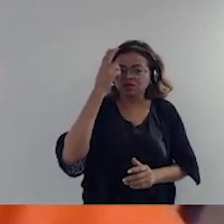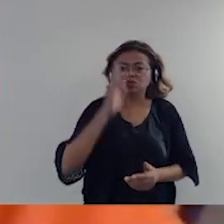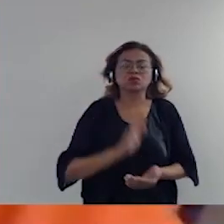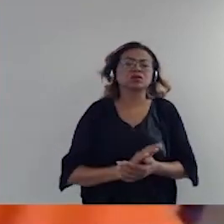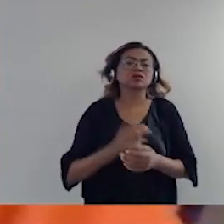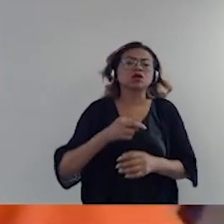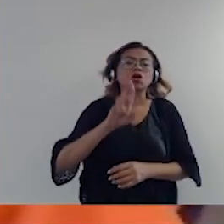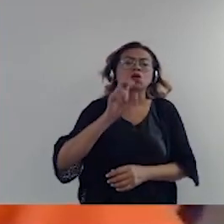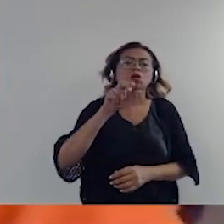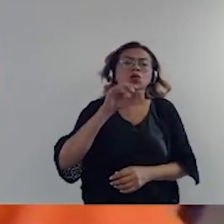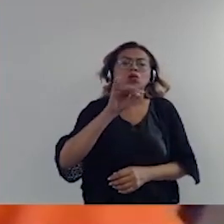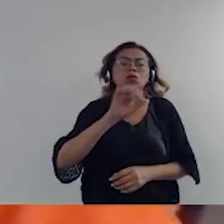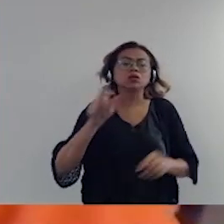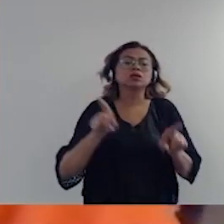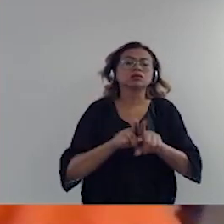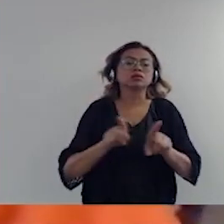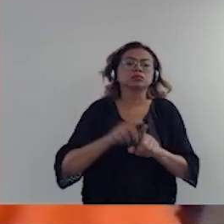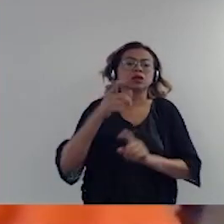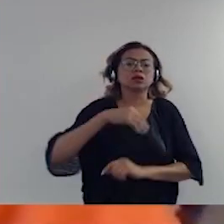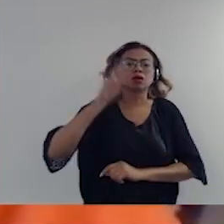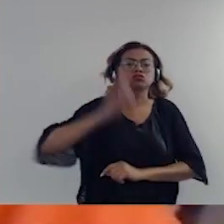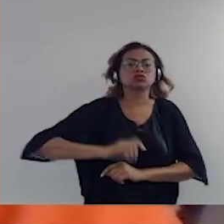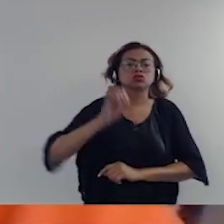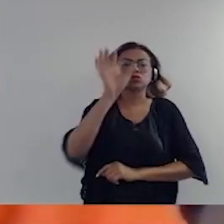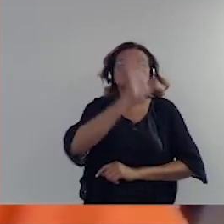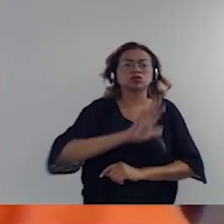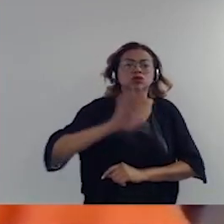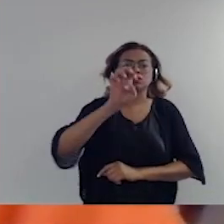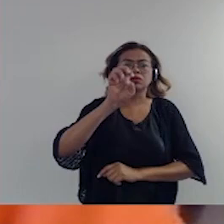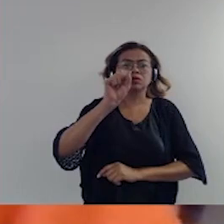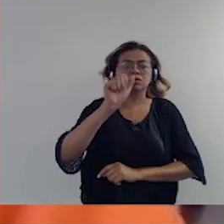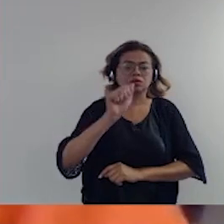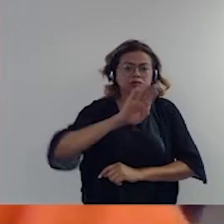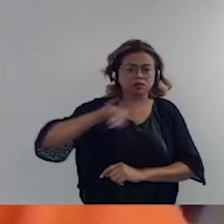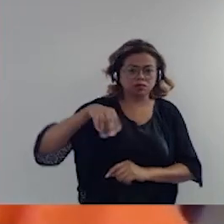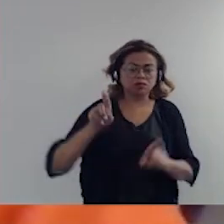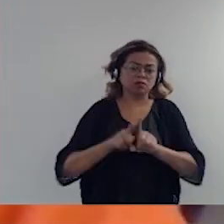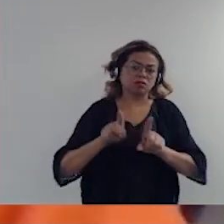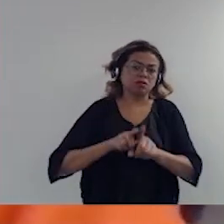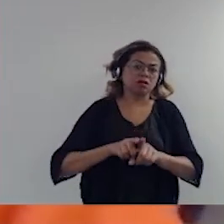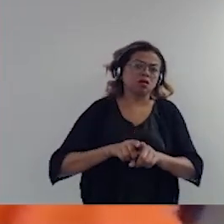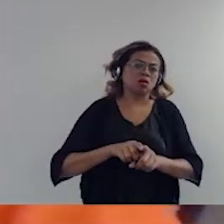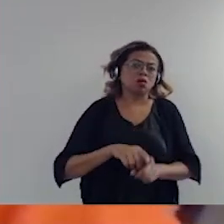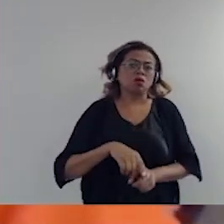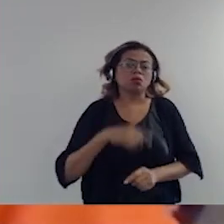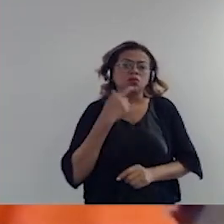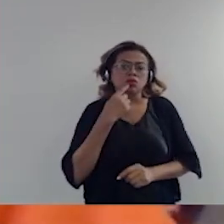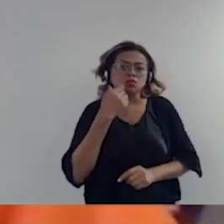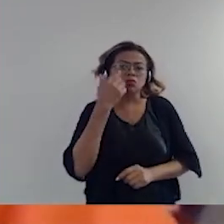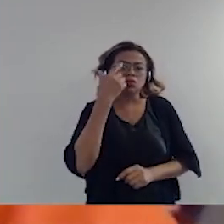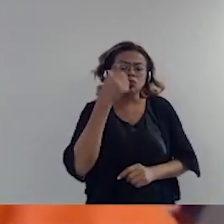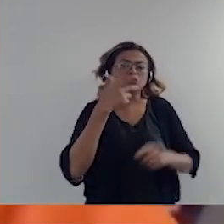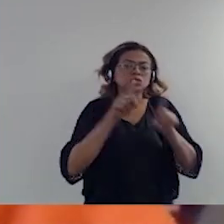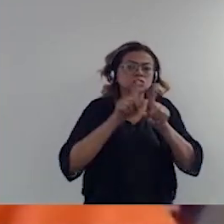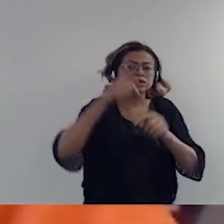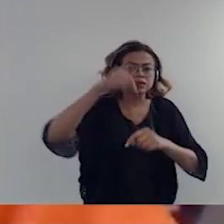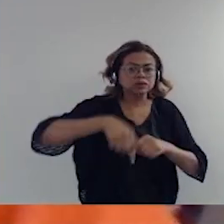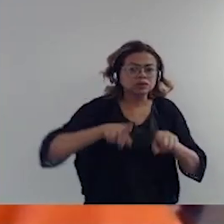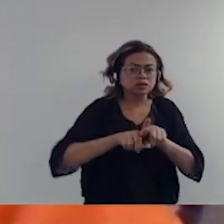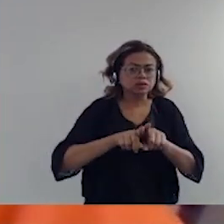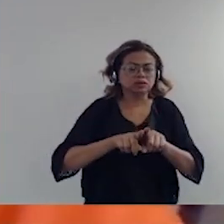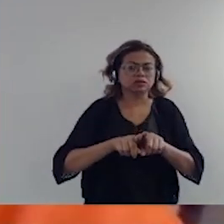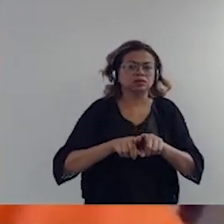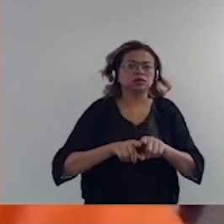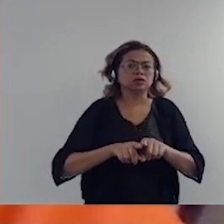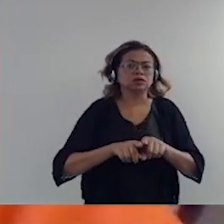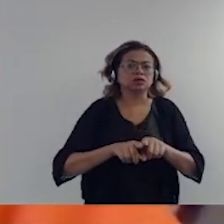o Rony Preus Duarte, que é o diretor-geral da escola, Marcos Vinícius Furtado Coelho, coordenador científico desse evento,